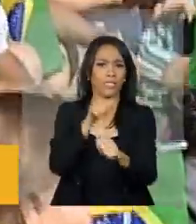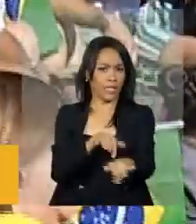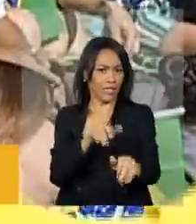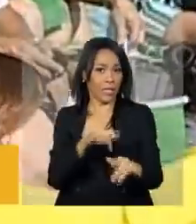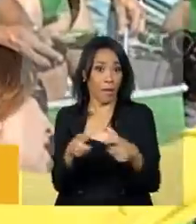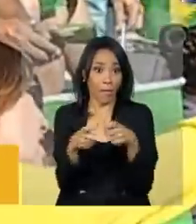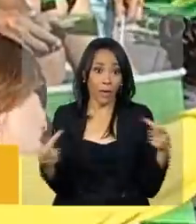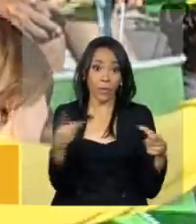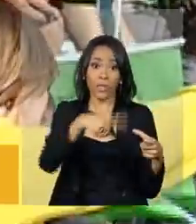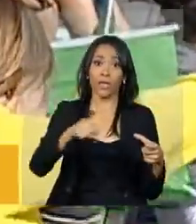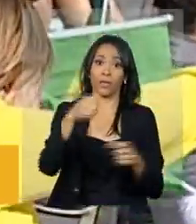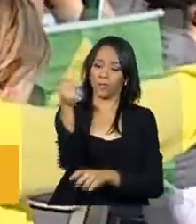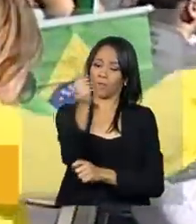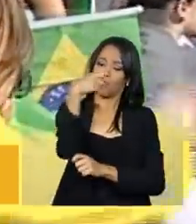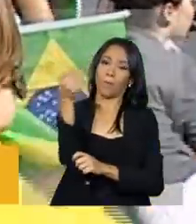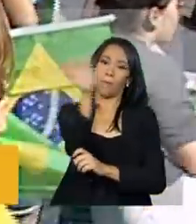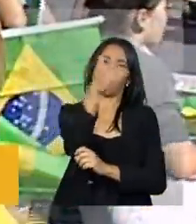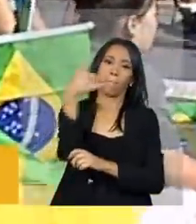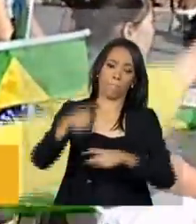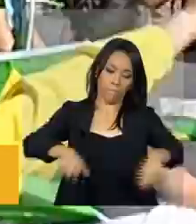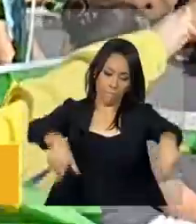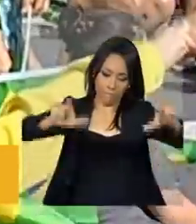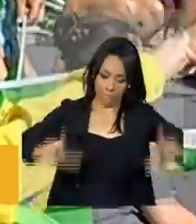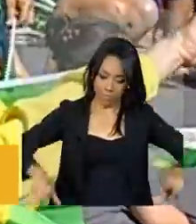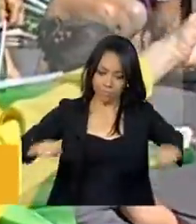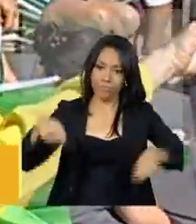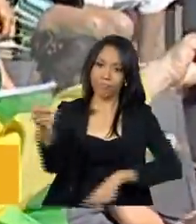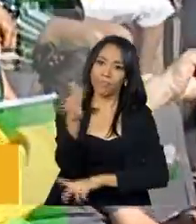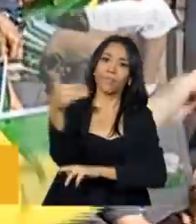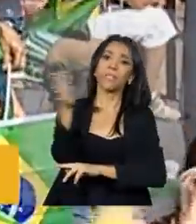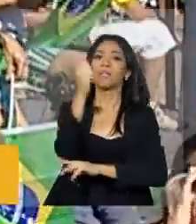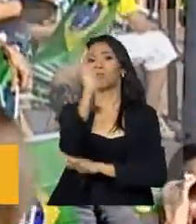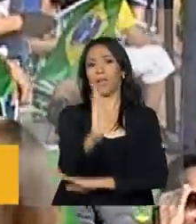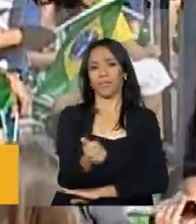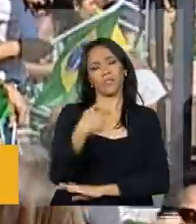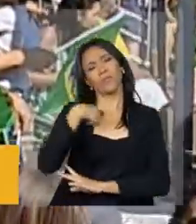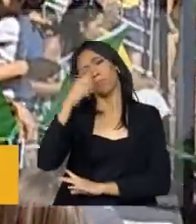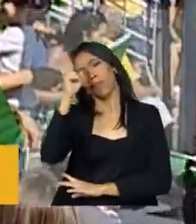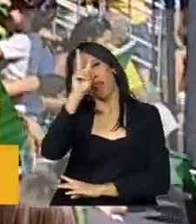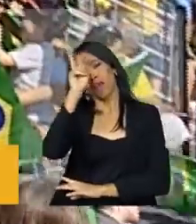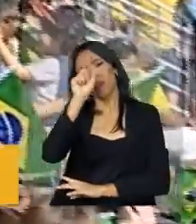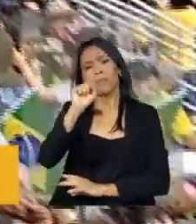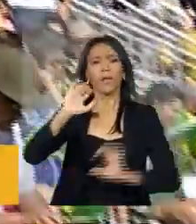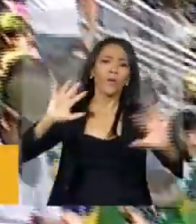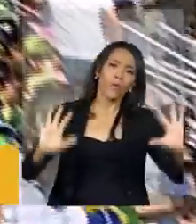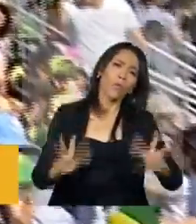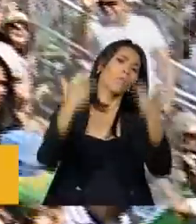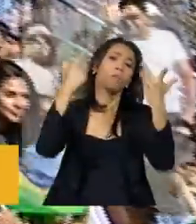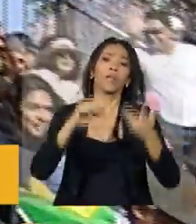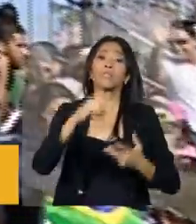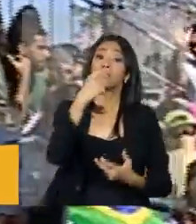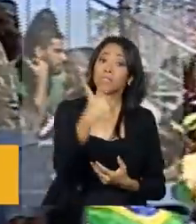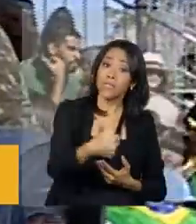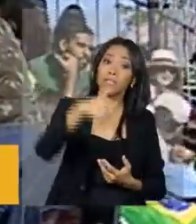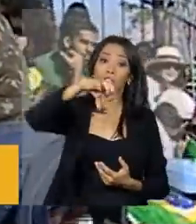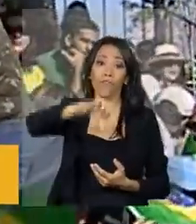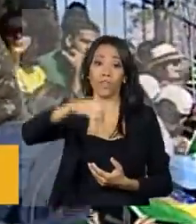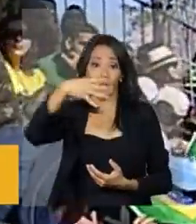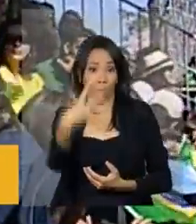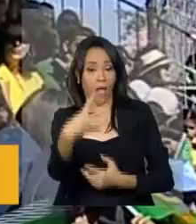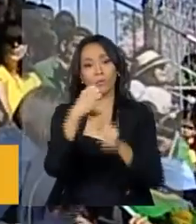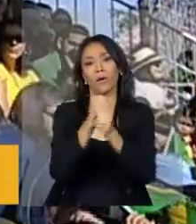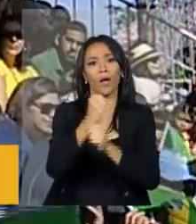menos, com a bandeira do Brasil e animados para acompanhar esse desfile que lembra aí e comemora os 194 anos